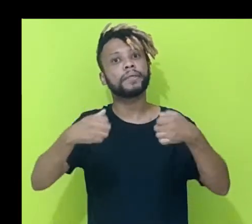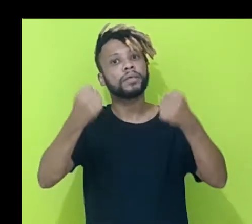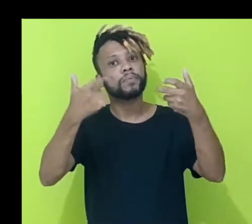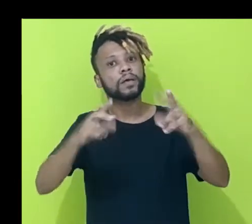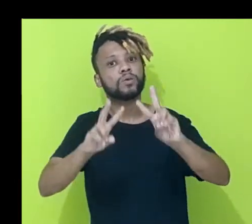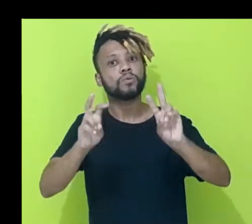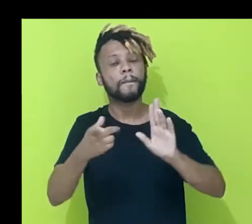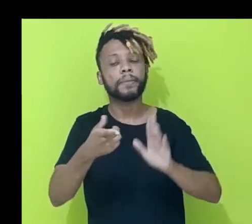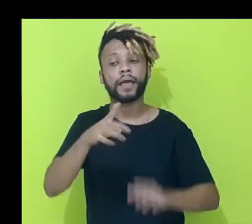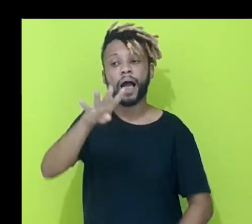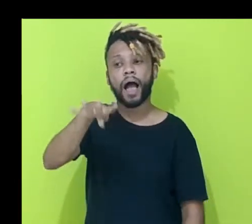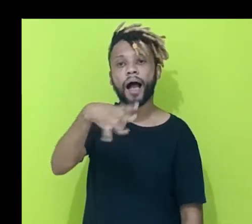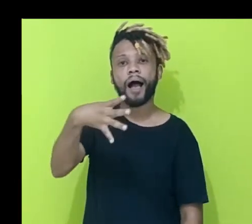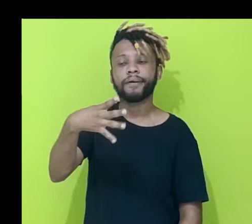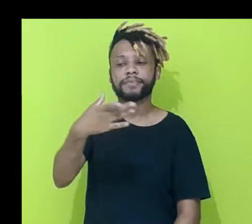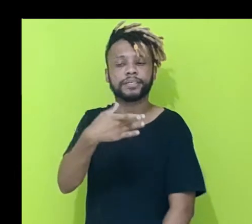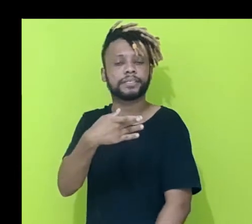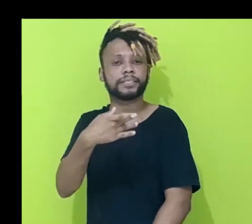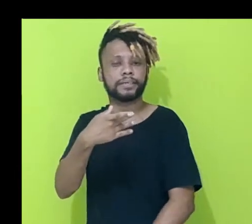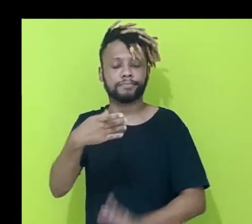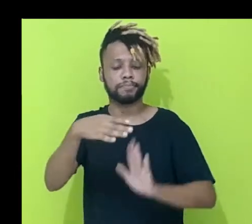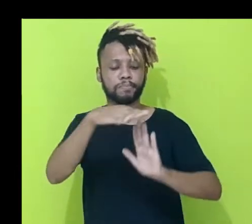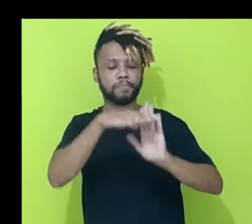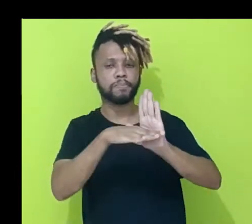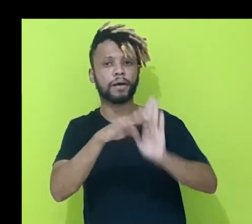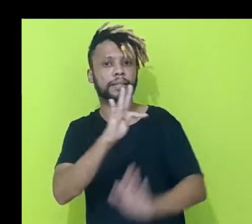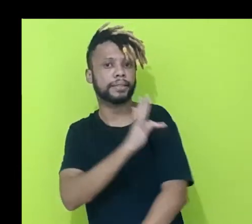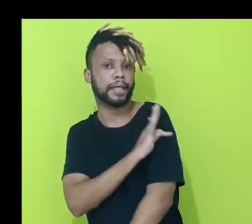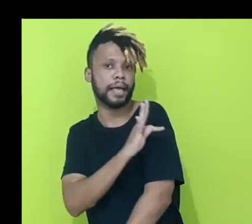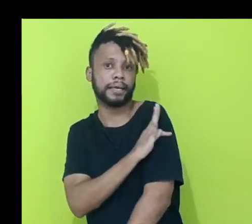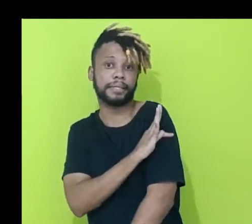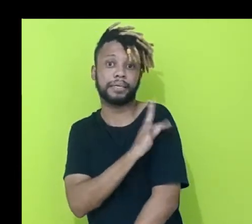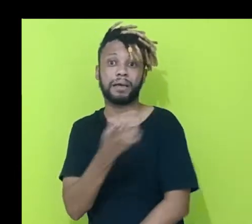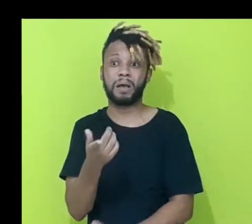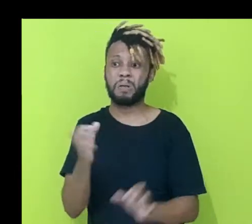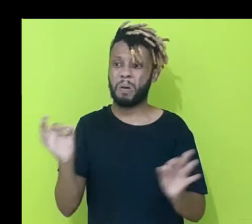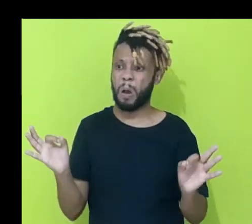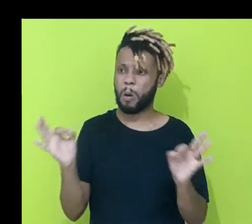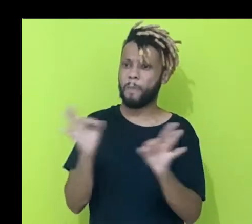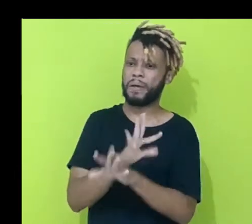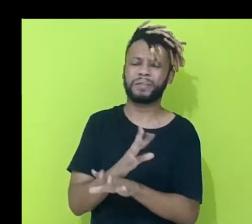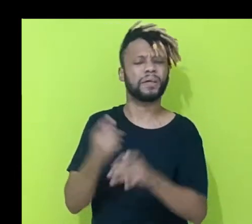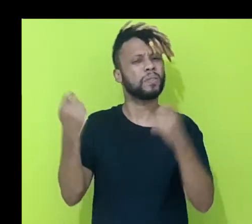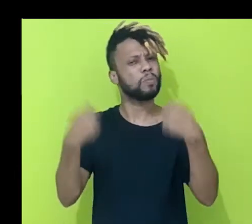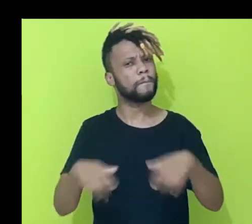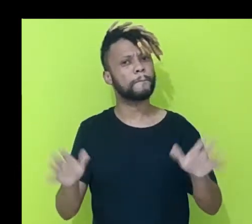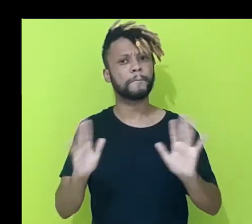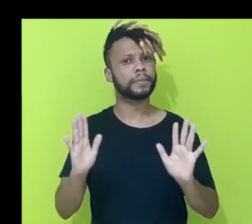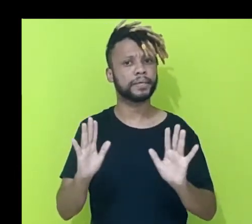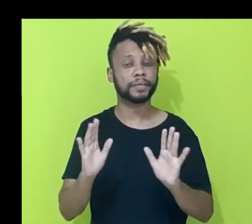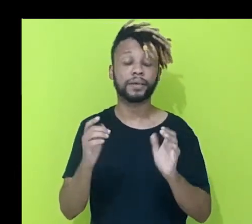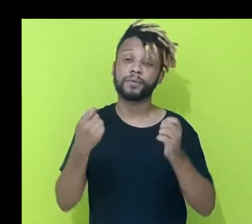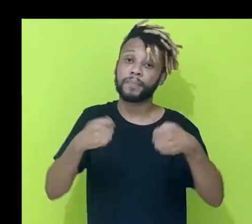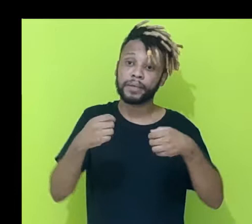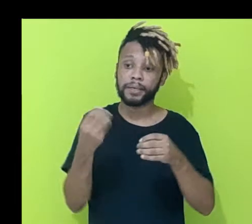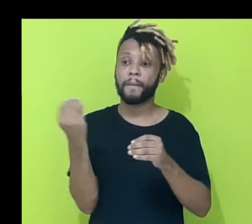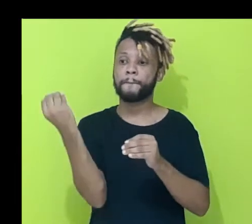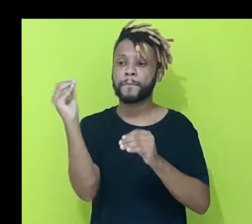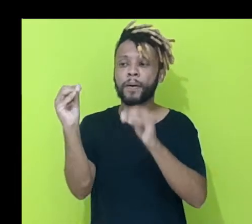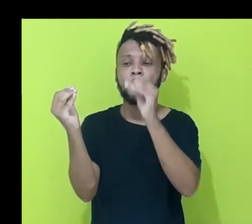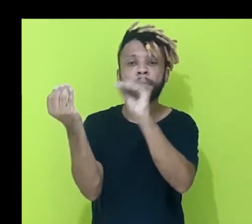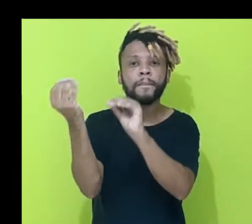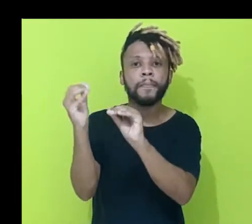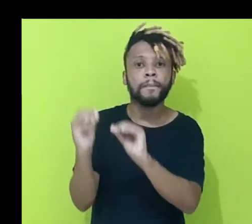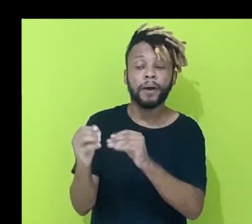novo na questão da ficha técnica. A ficha técnica não precisa ser completa, a gente precisa colocar as